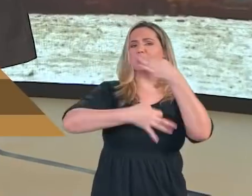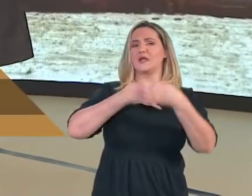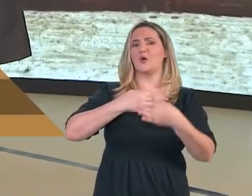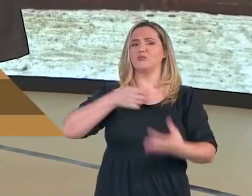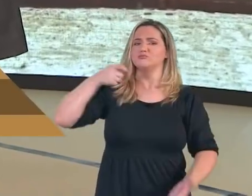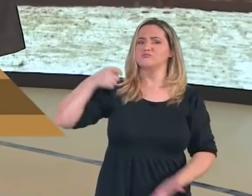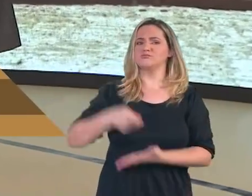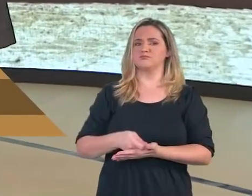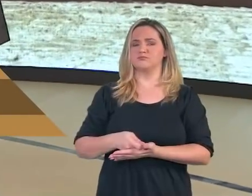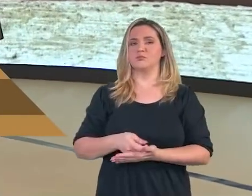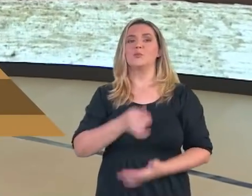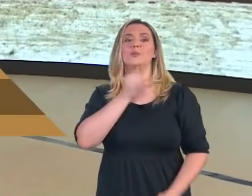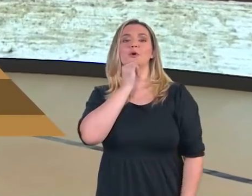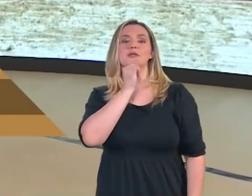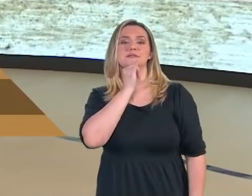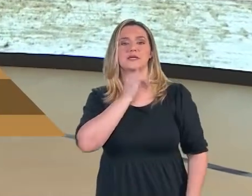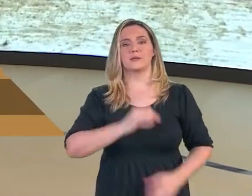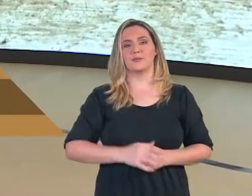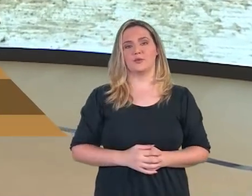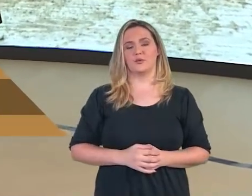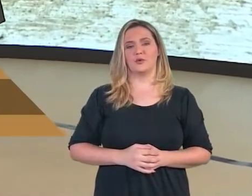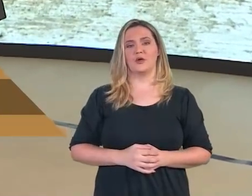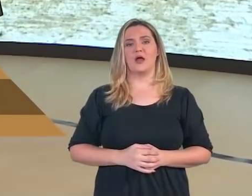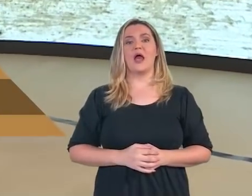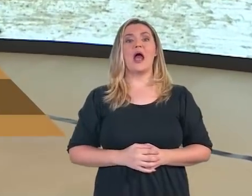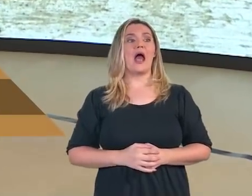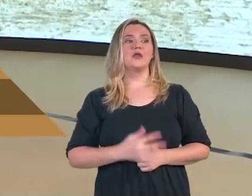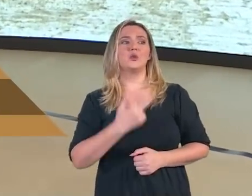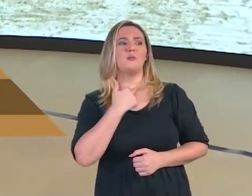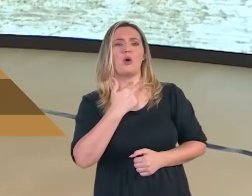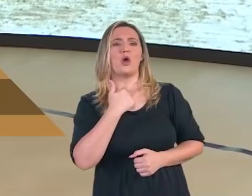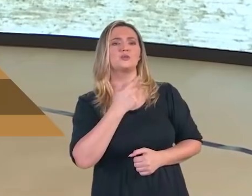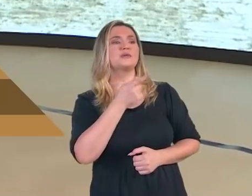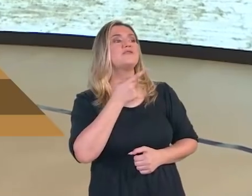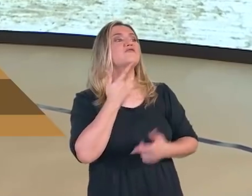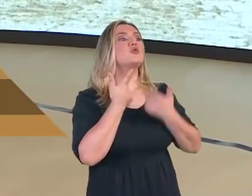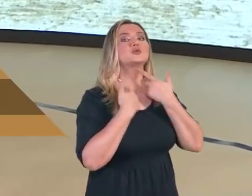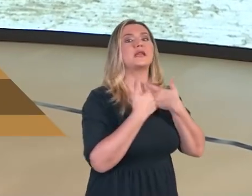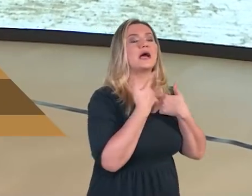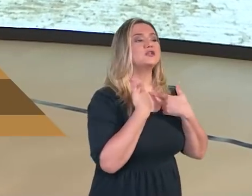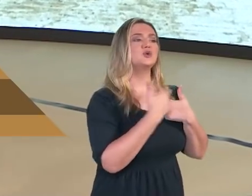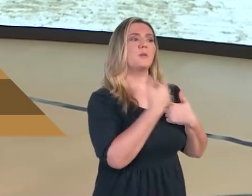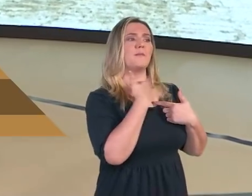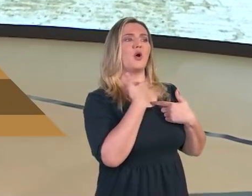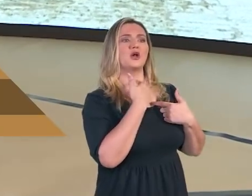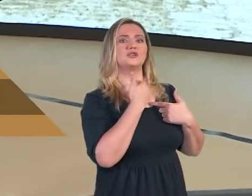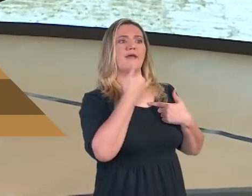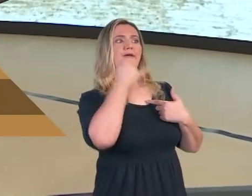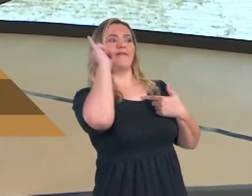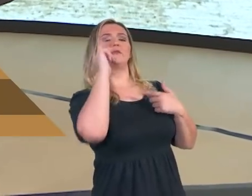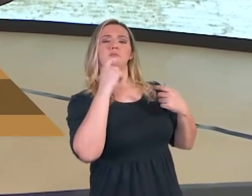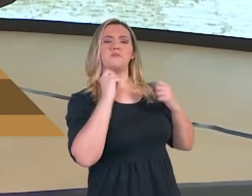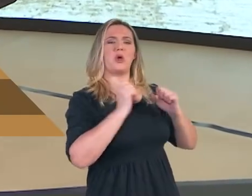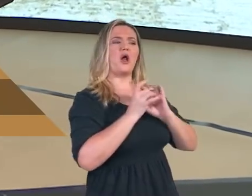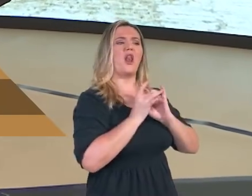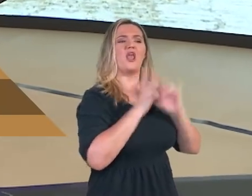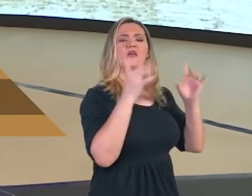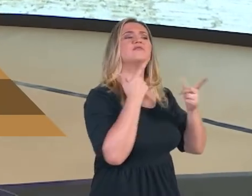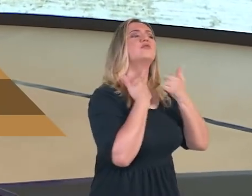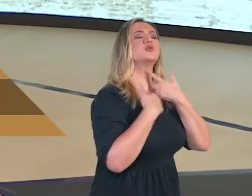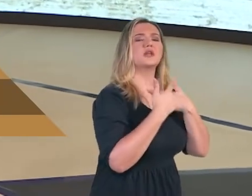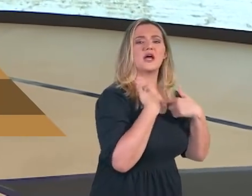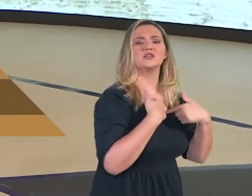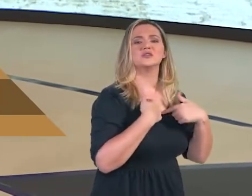a ideia de que apetites e pulsões não deveriam ser reprimidos, mas sim resolvidos com vícios e